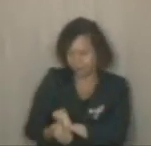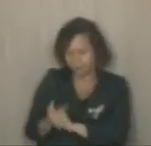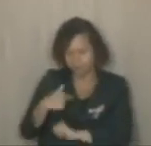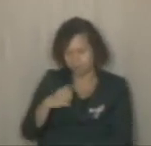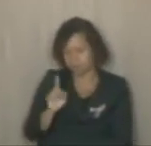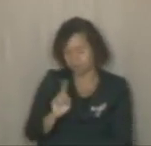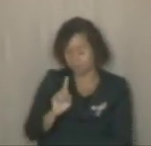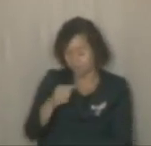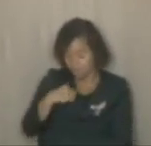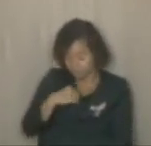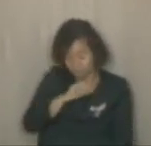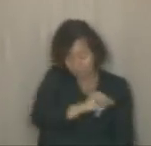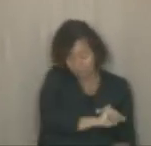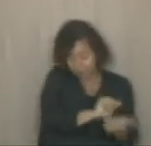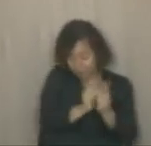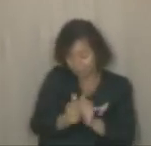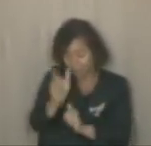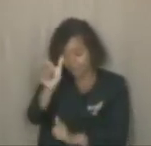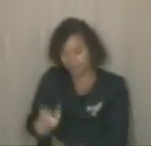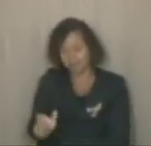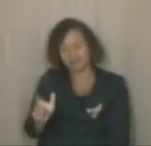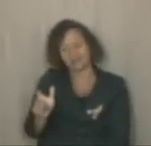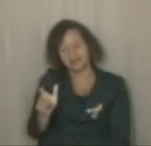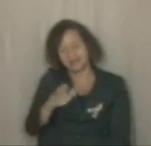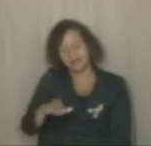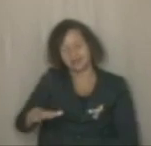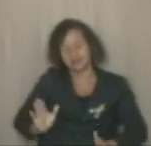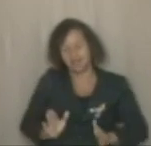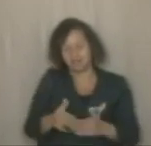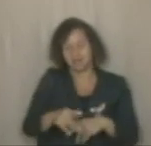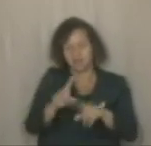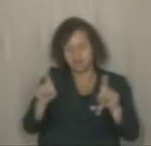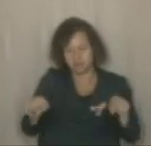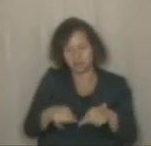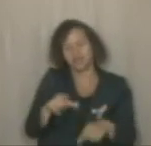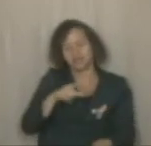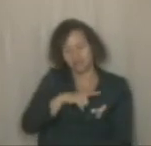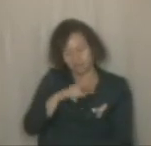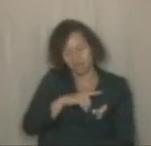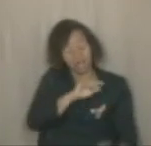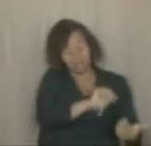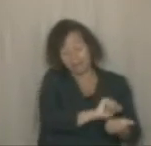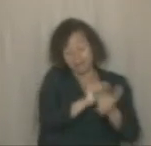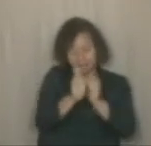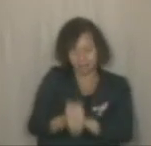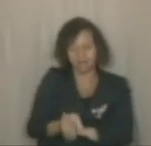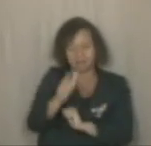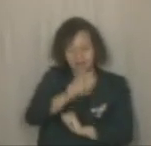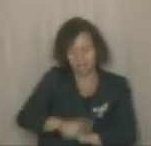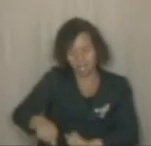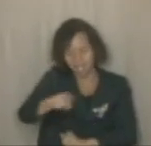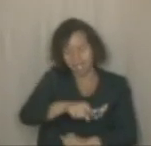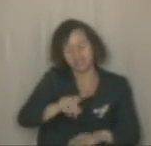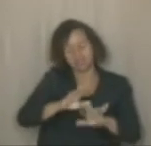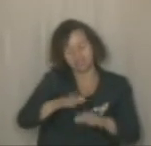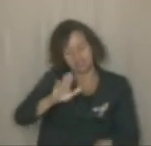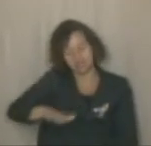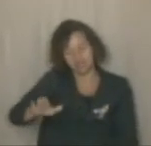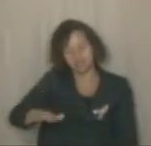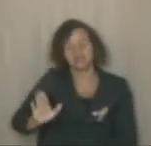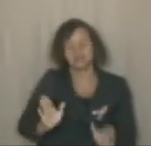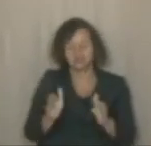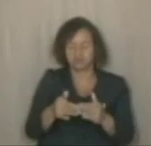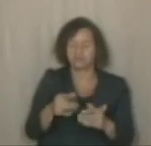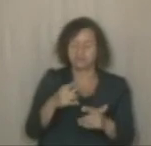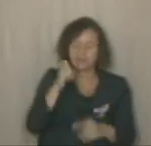gente. É a gente que tem que se adaptar à criança. É o espaço que tem que ser adaptado para essas crianças, para que a mãe